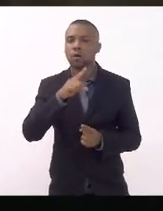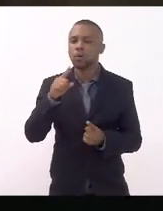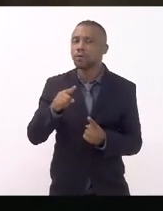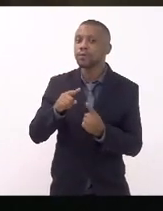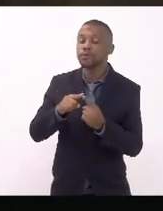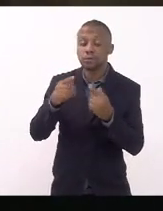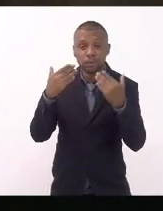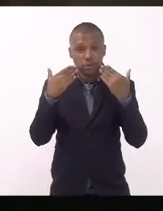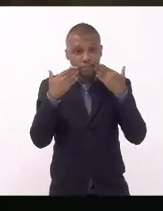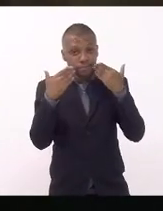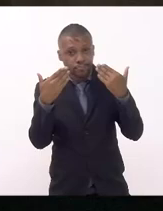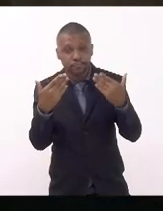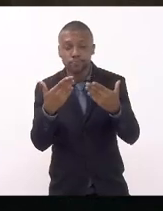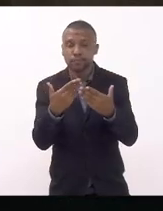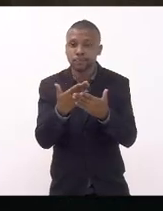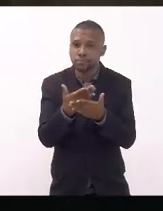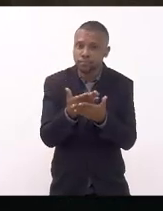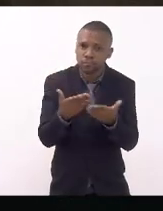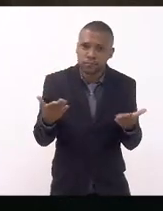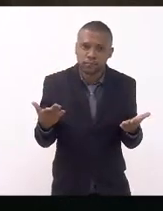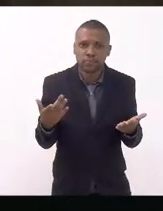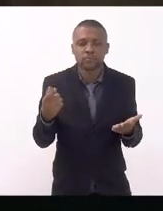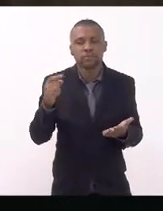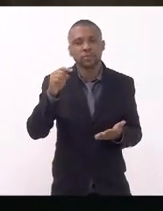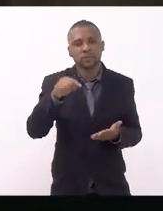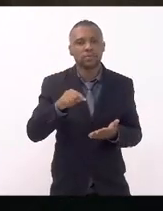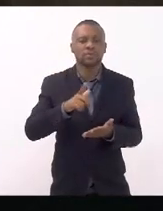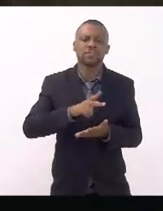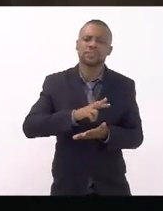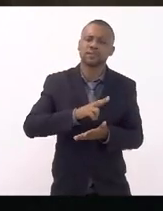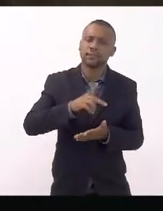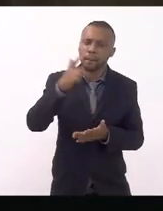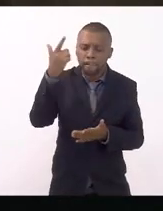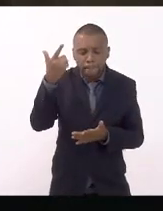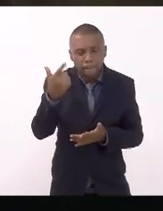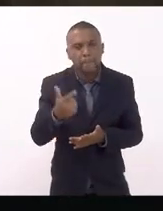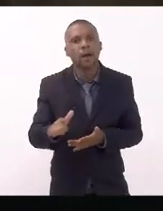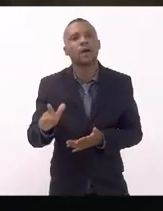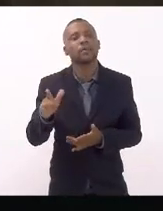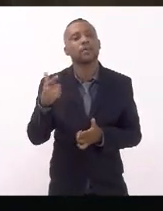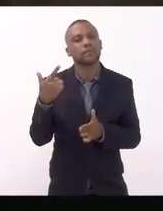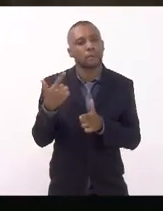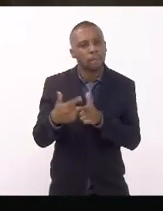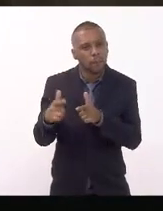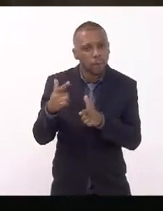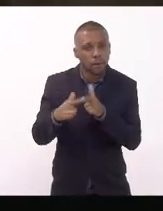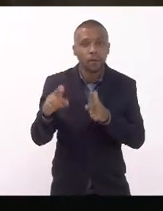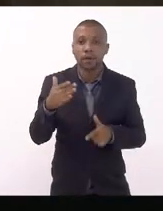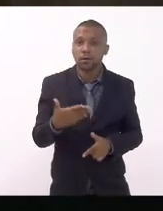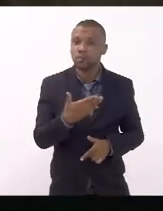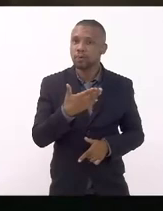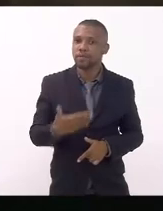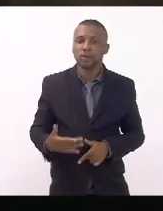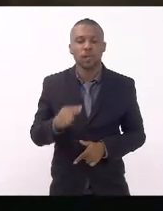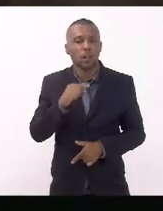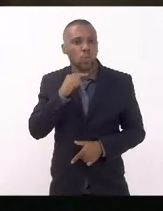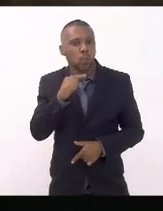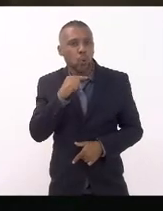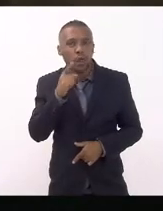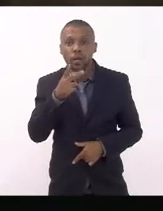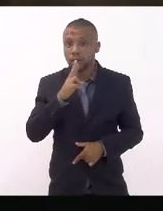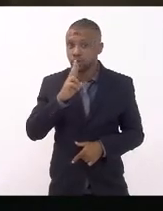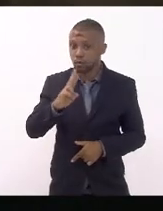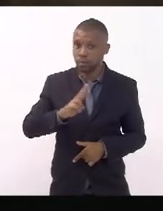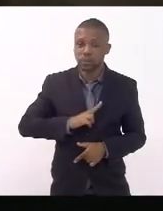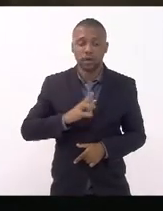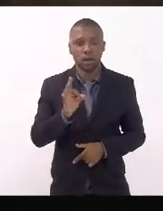deixar público essa, mais essa questão que o governo não consegue responder,